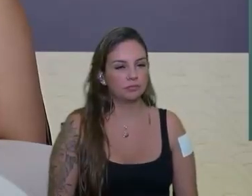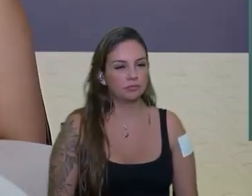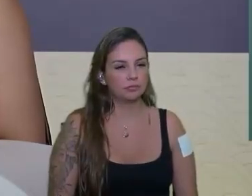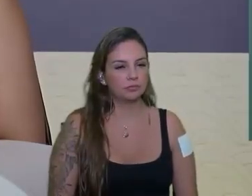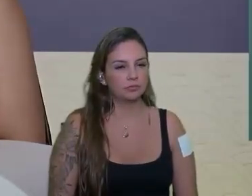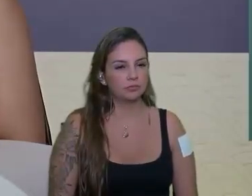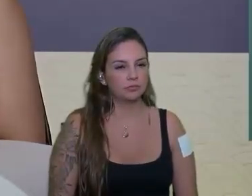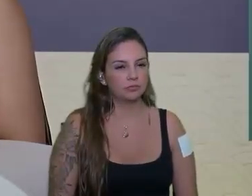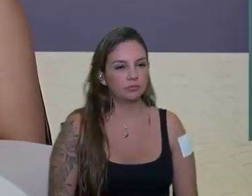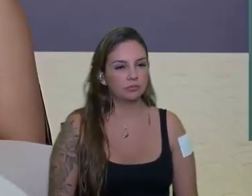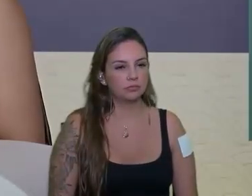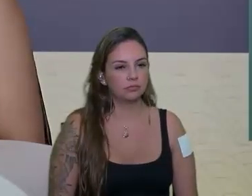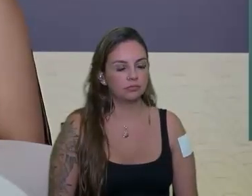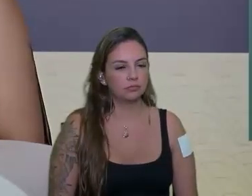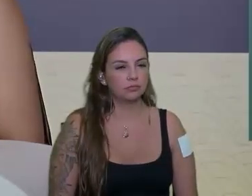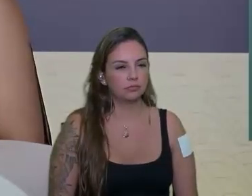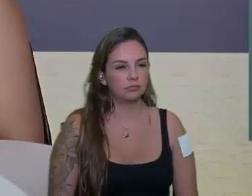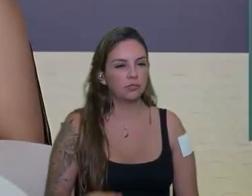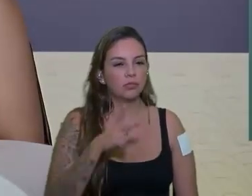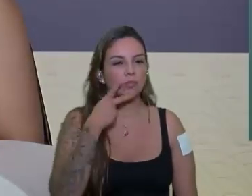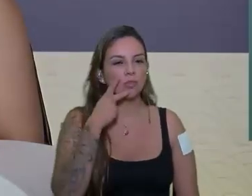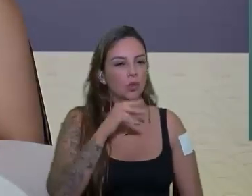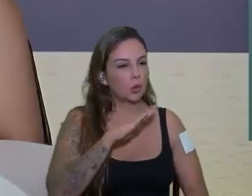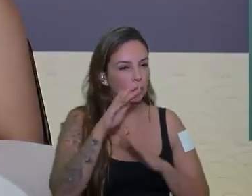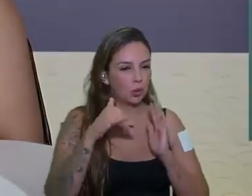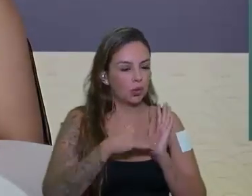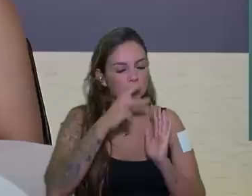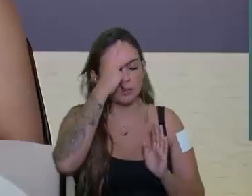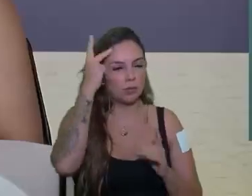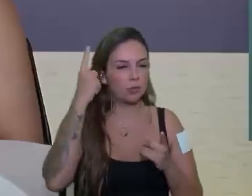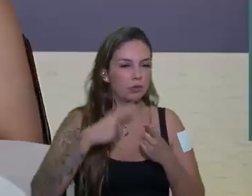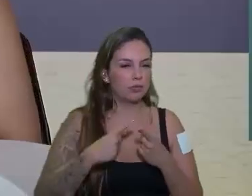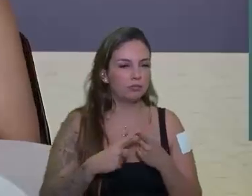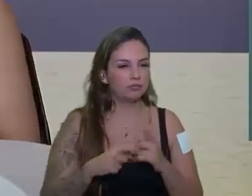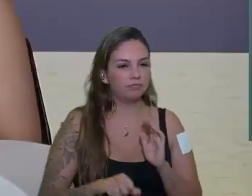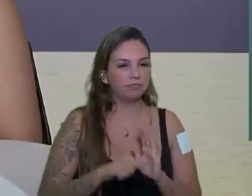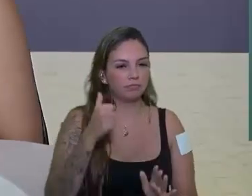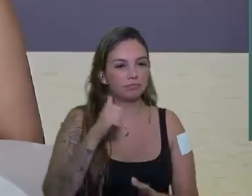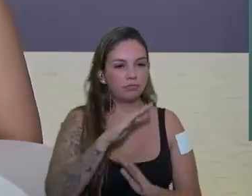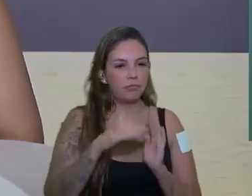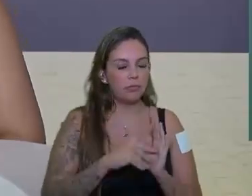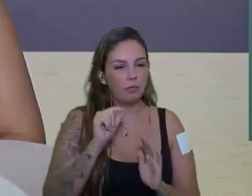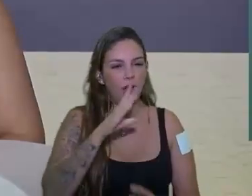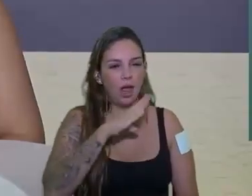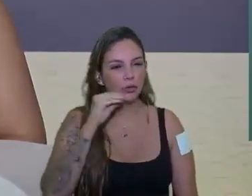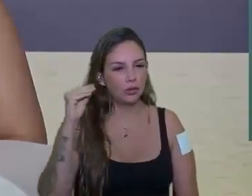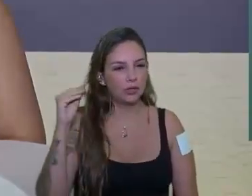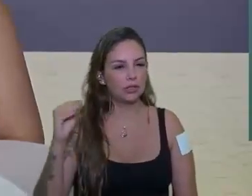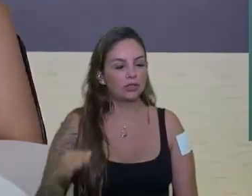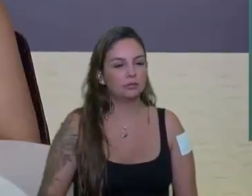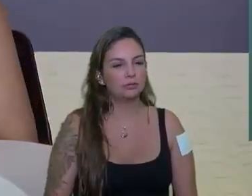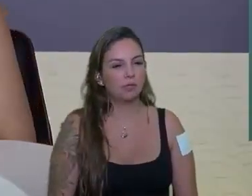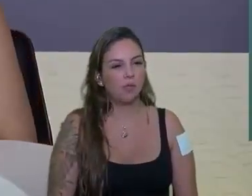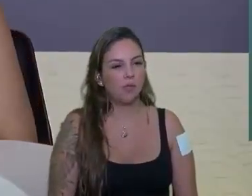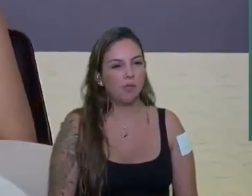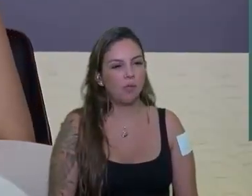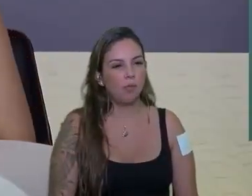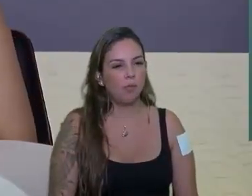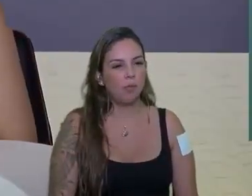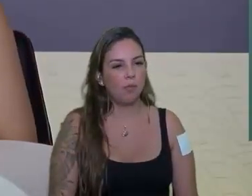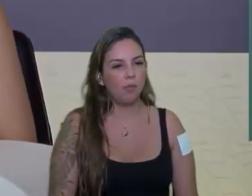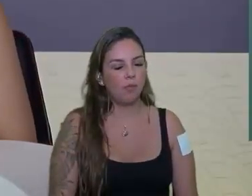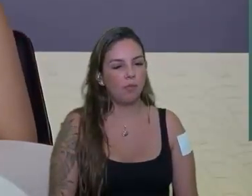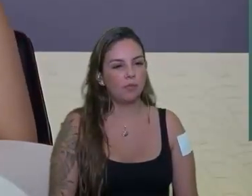mas eu acho que Fernando Pessoa fala com todo mundo, porque, primeiramente, todo mundo é um pouco adolescente, eu acho, para sempre. Eu espero ficar um